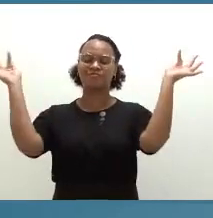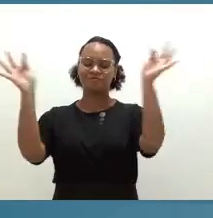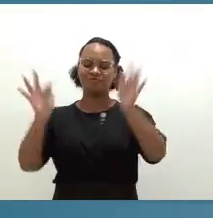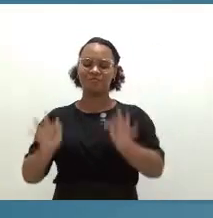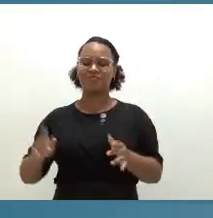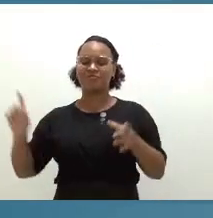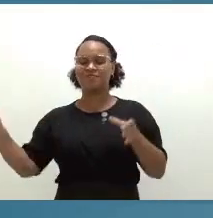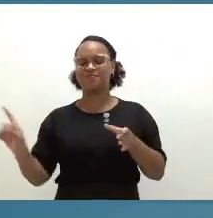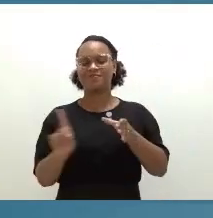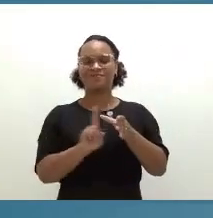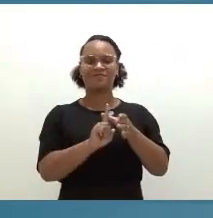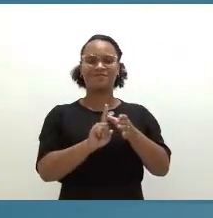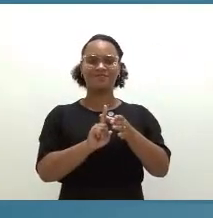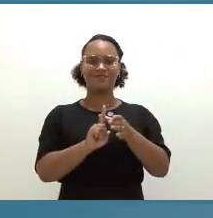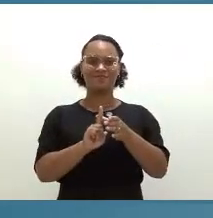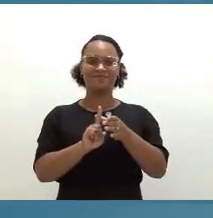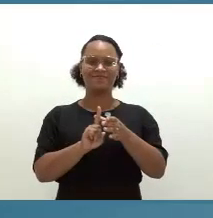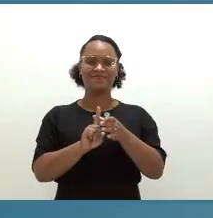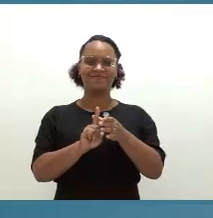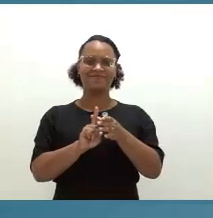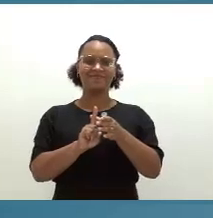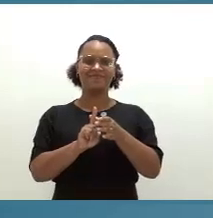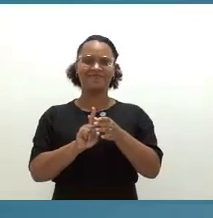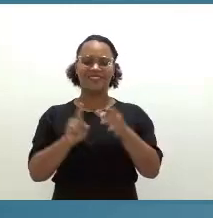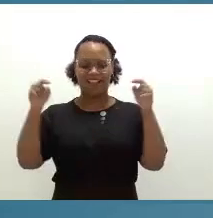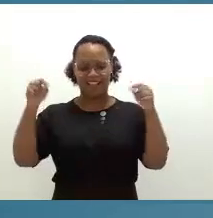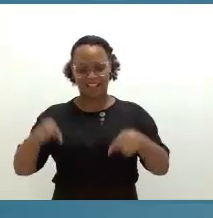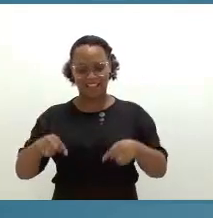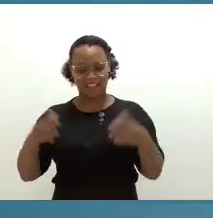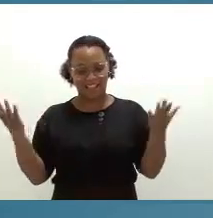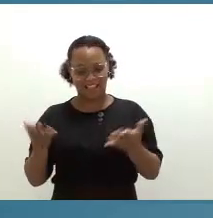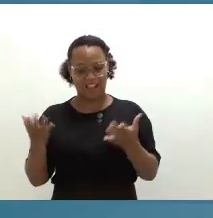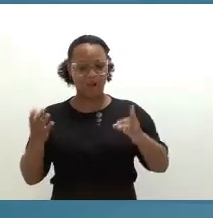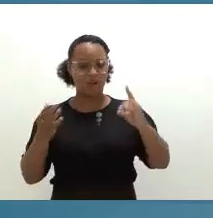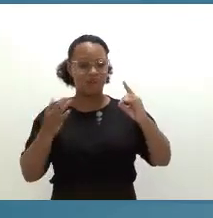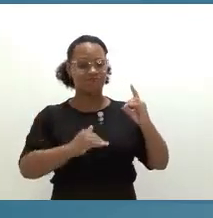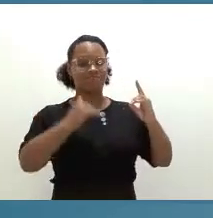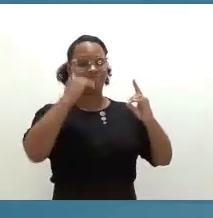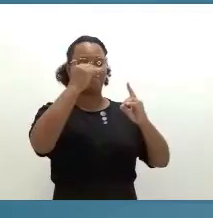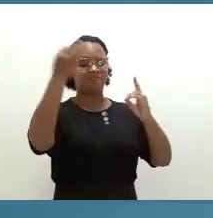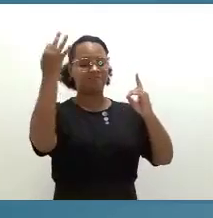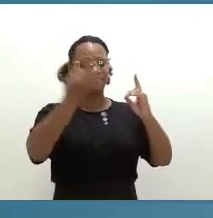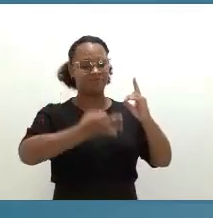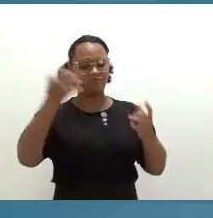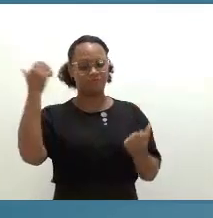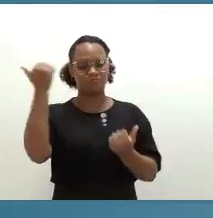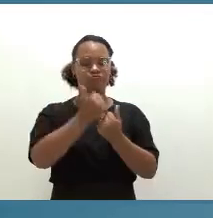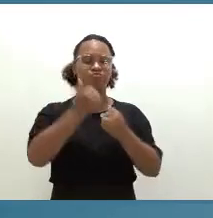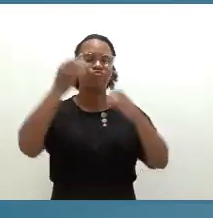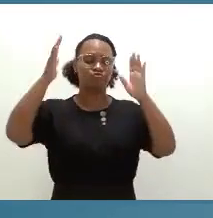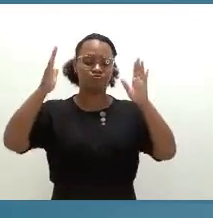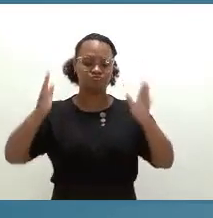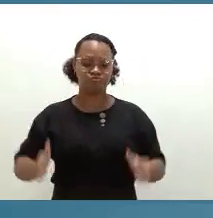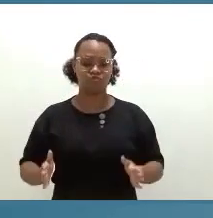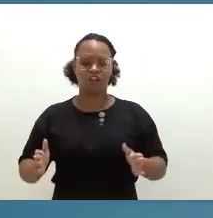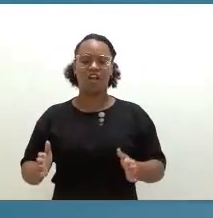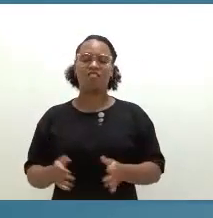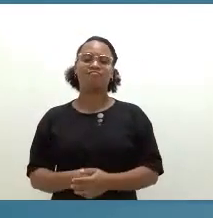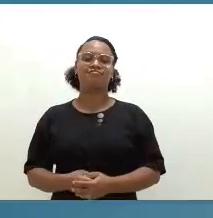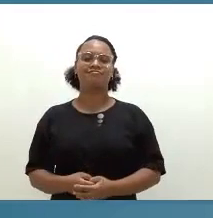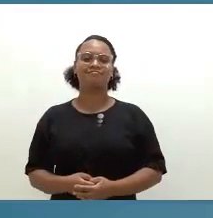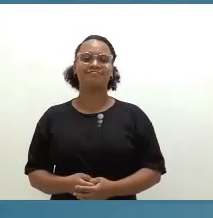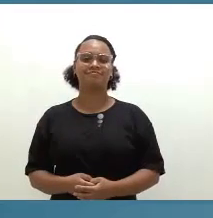aqui. É aqui, agora, nessa condição efetiva, após ter tomado posse, esse delay tomado posse, que